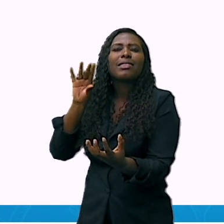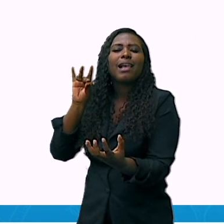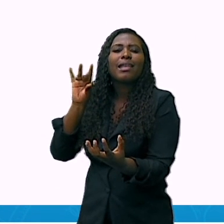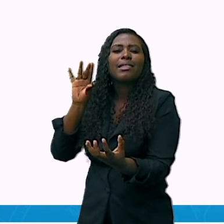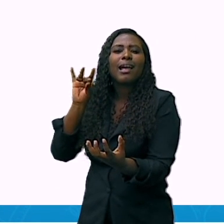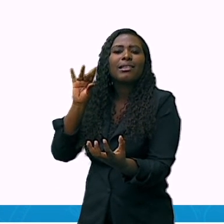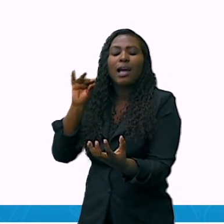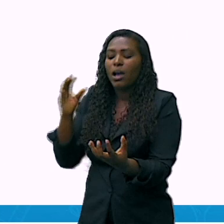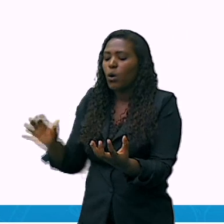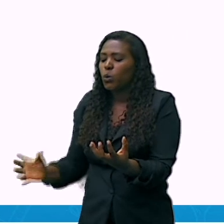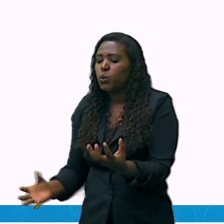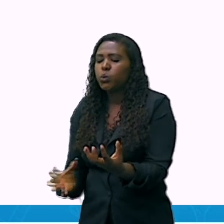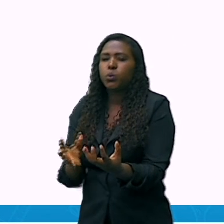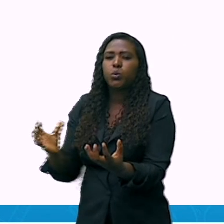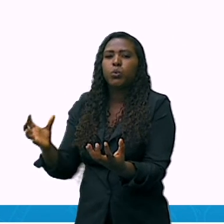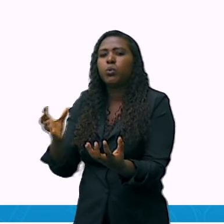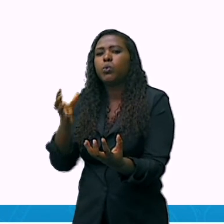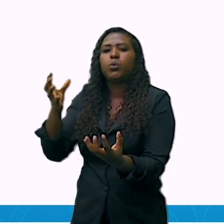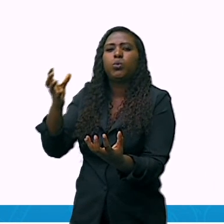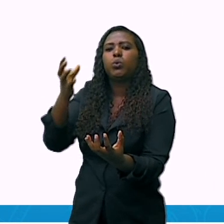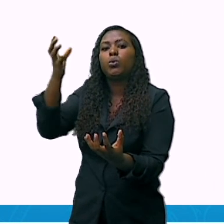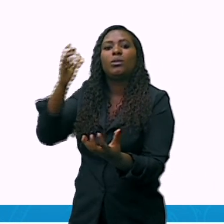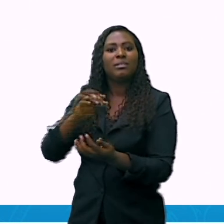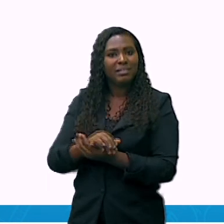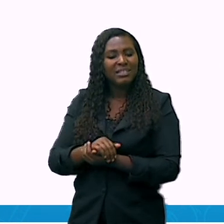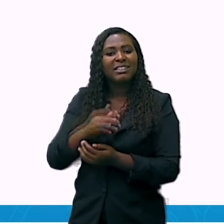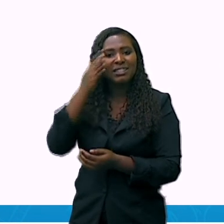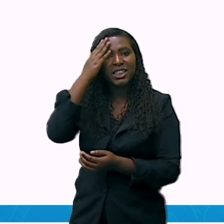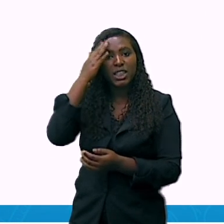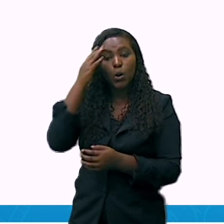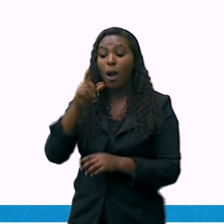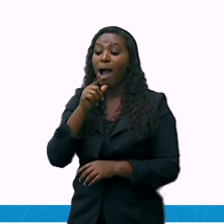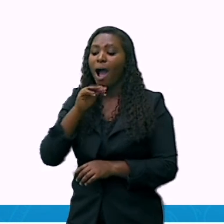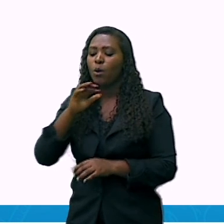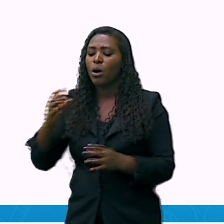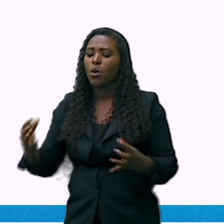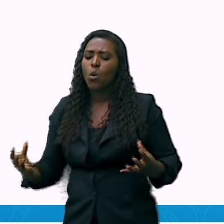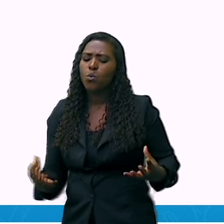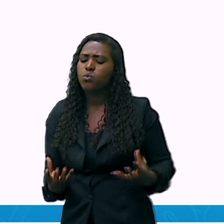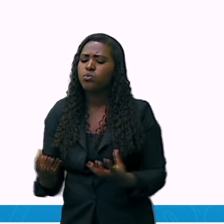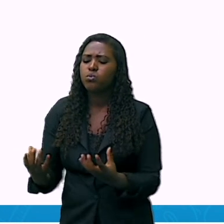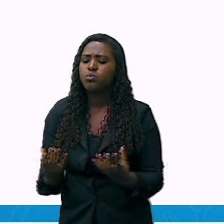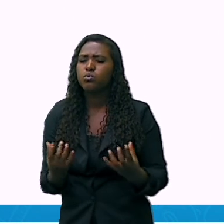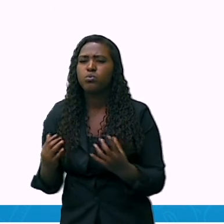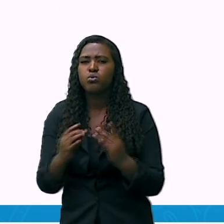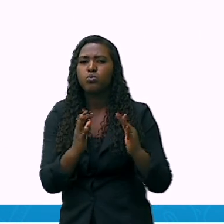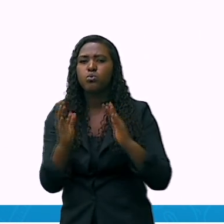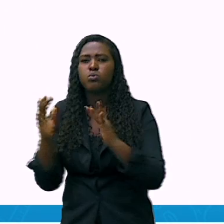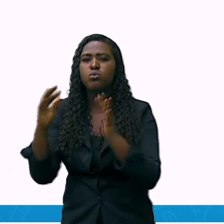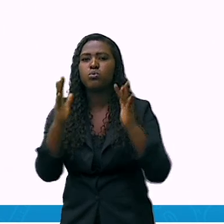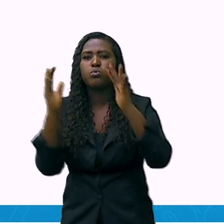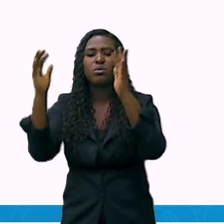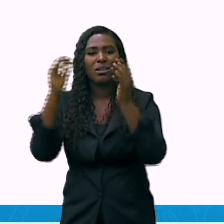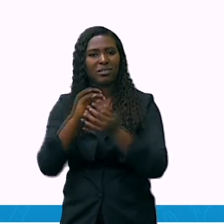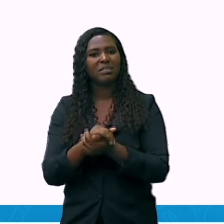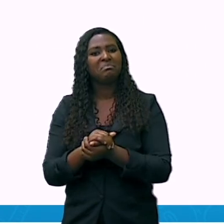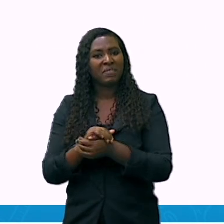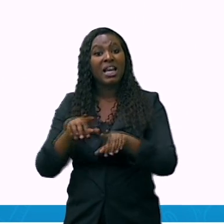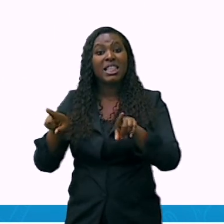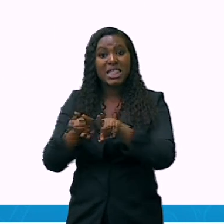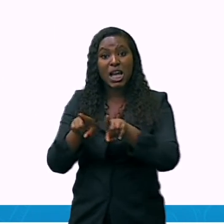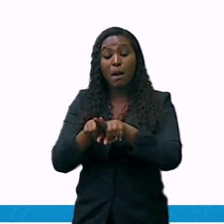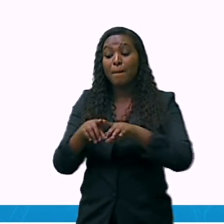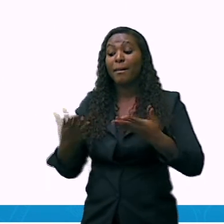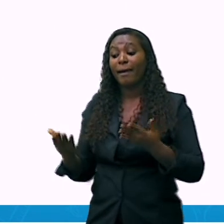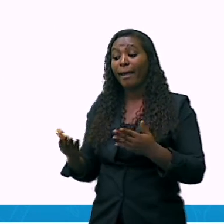ciclo da água, através da evaporação, além, é claro, de ser o habitat da maioria das